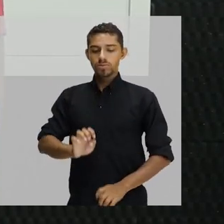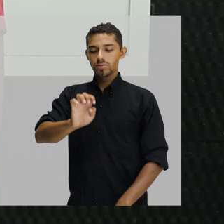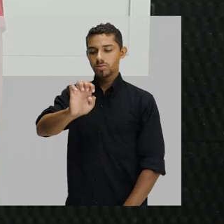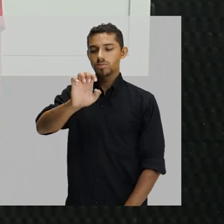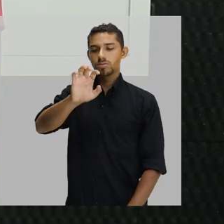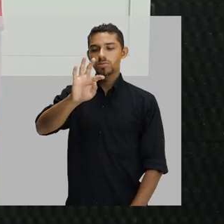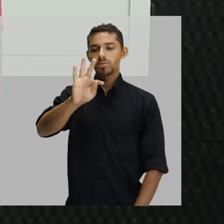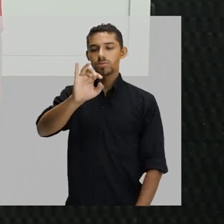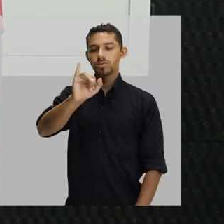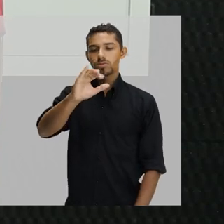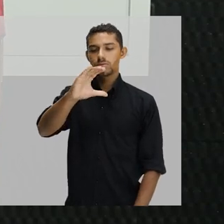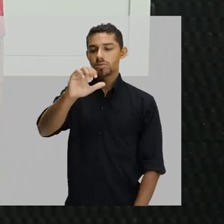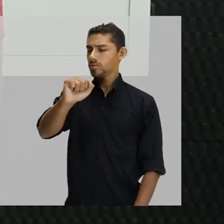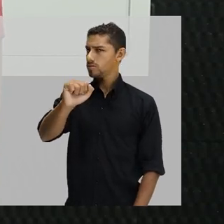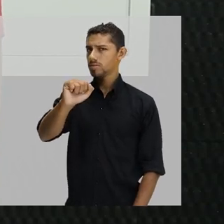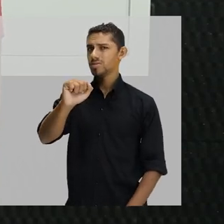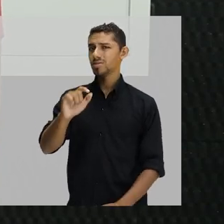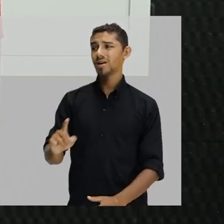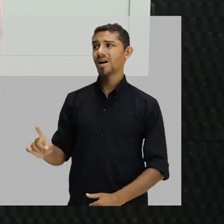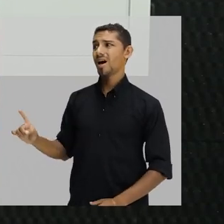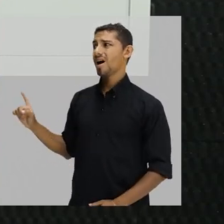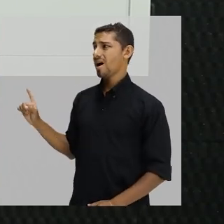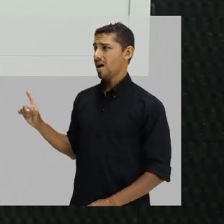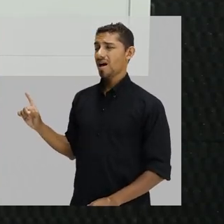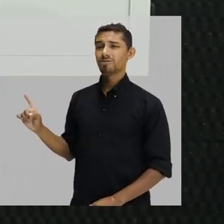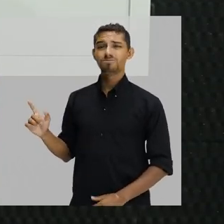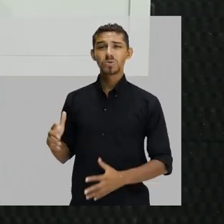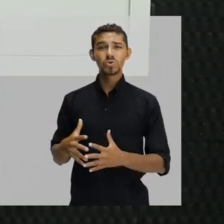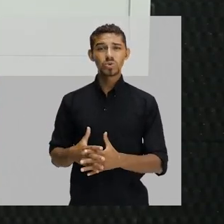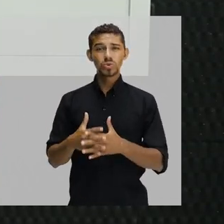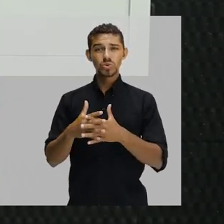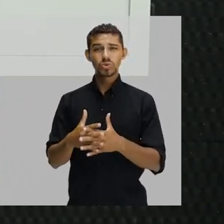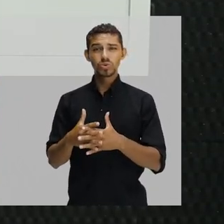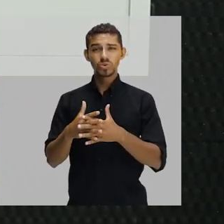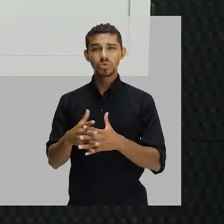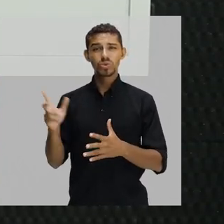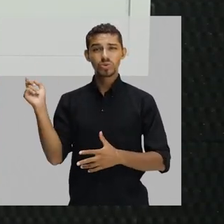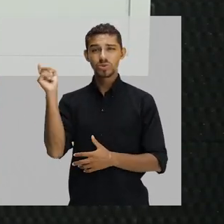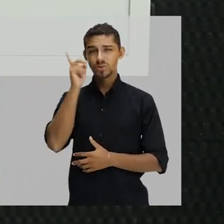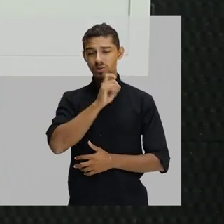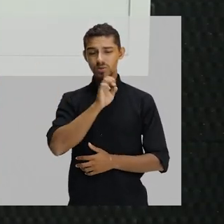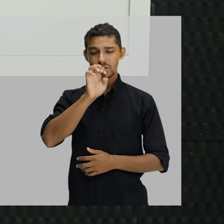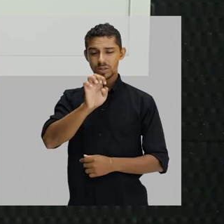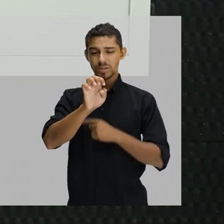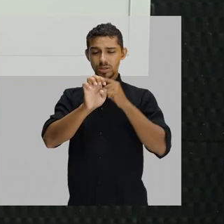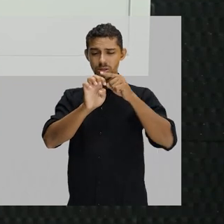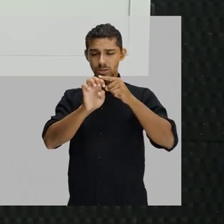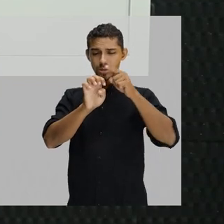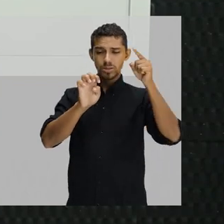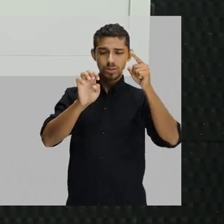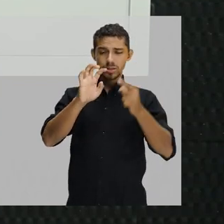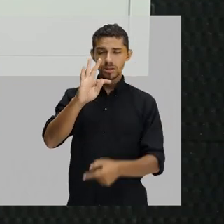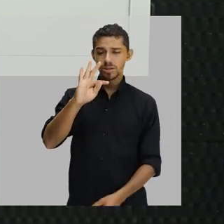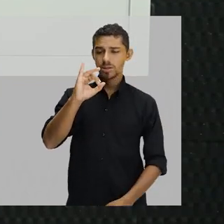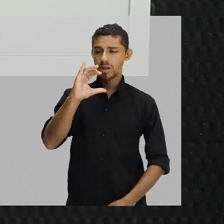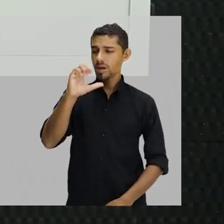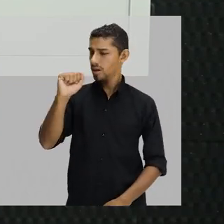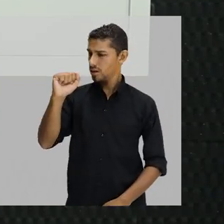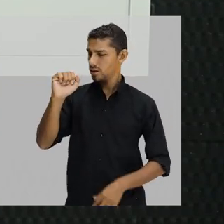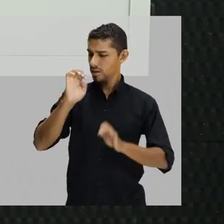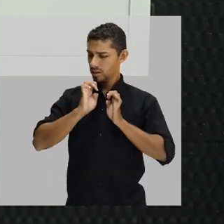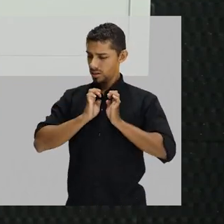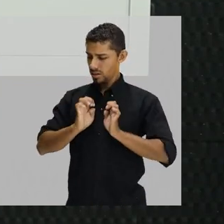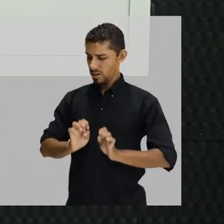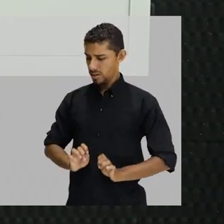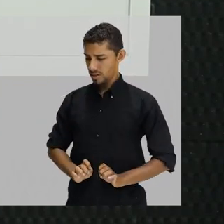pense num estudo complicado. Quando a gente vai estudar ética, a gente vai descobrindo, na